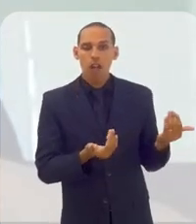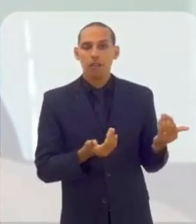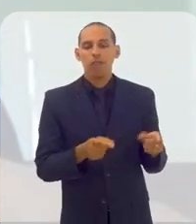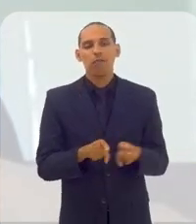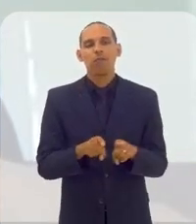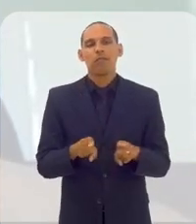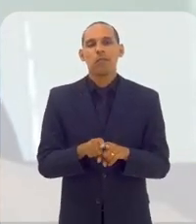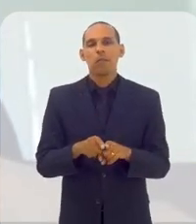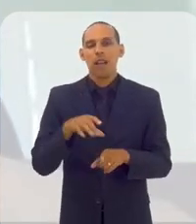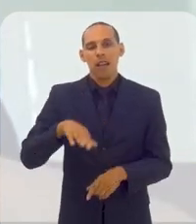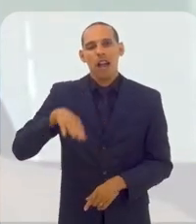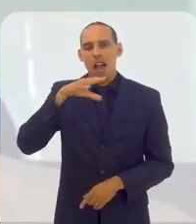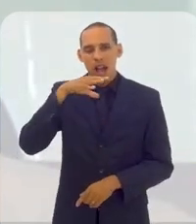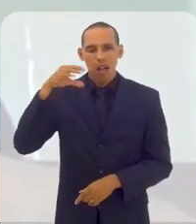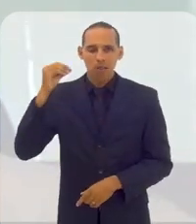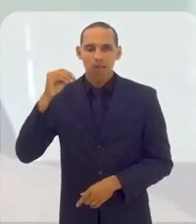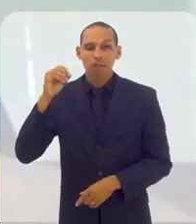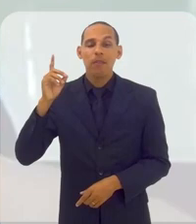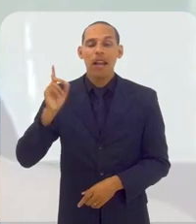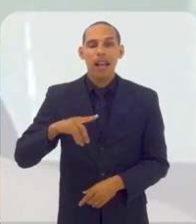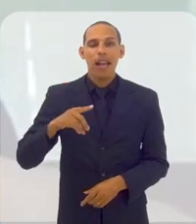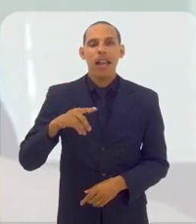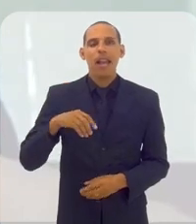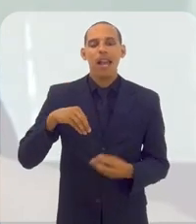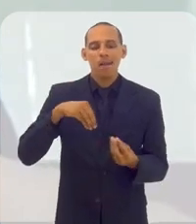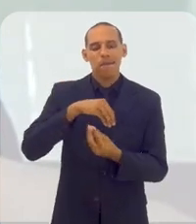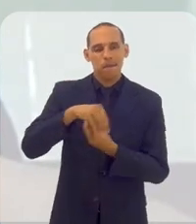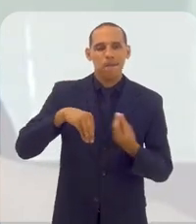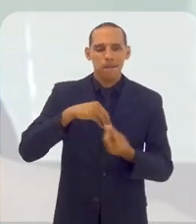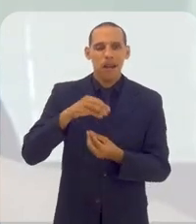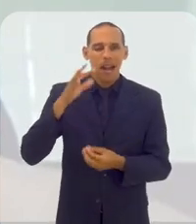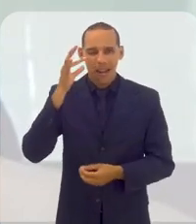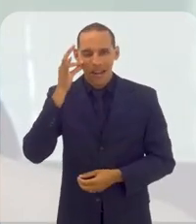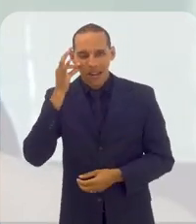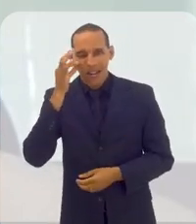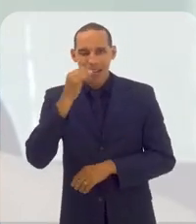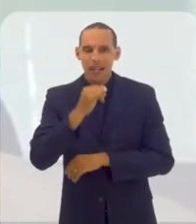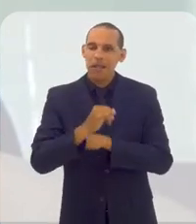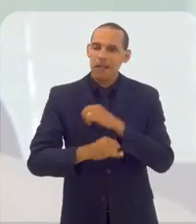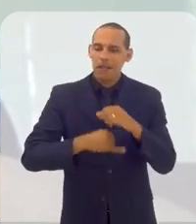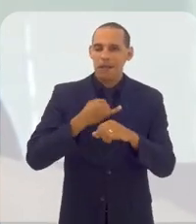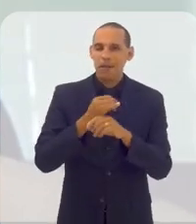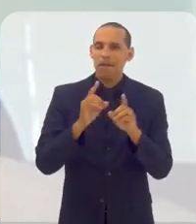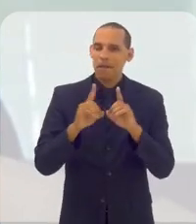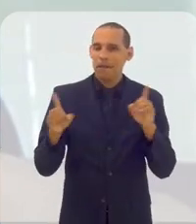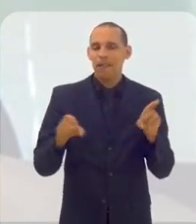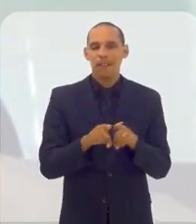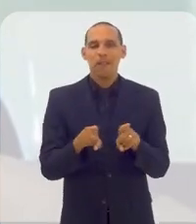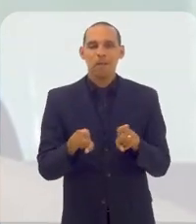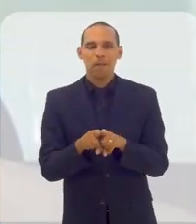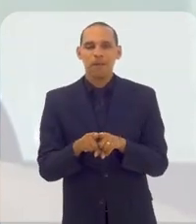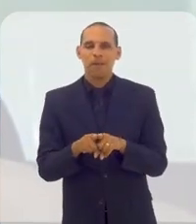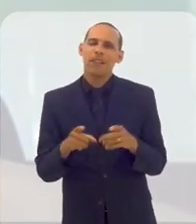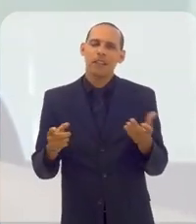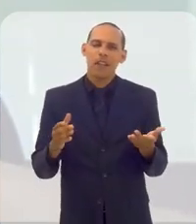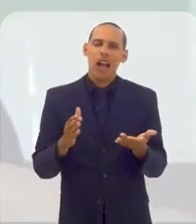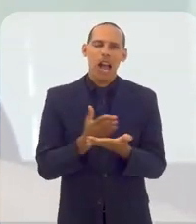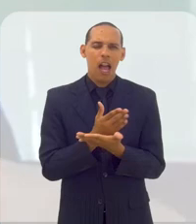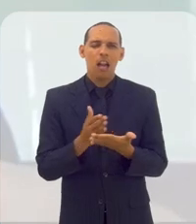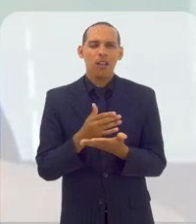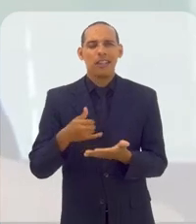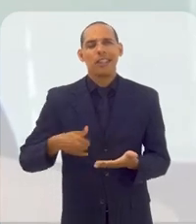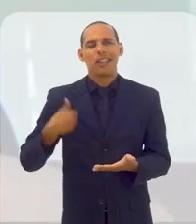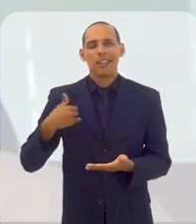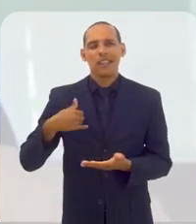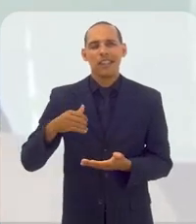modelo semi presencial então considera esse um curso ideal para quem tem aquela distorção idade séria